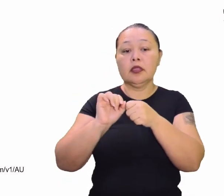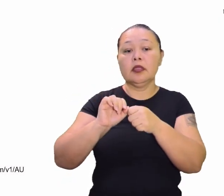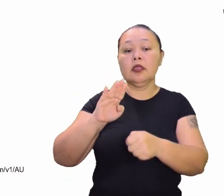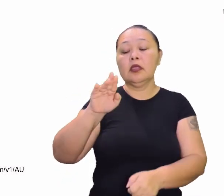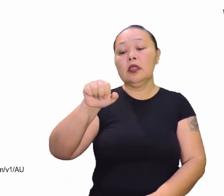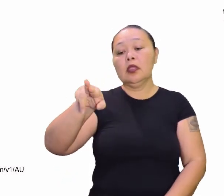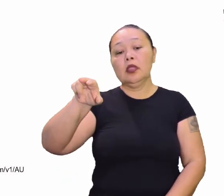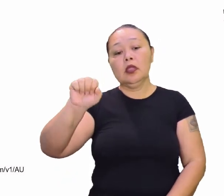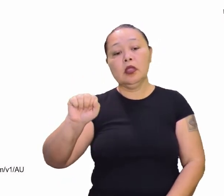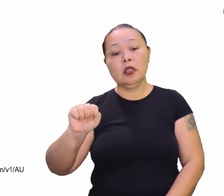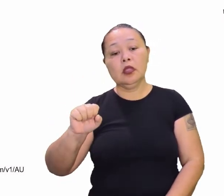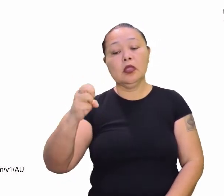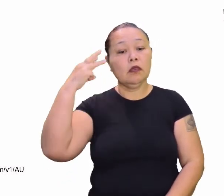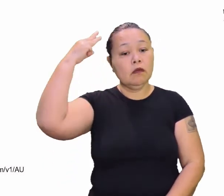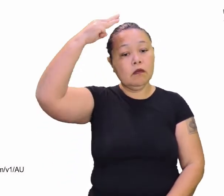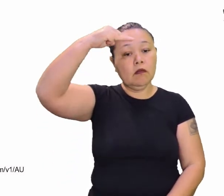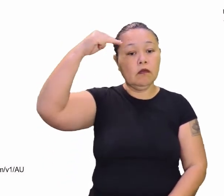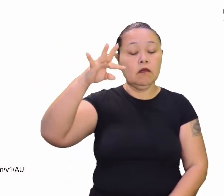Herzegovina, México,